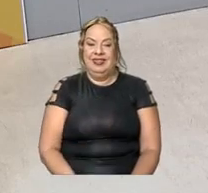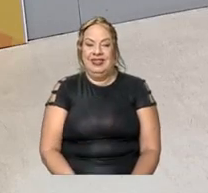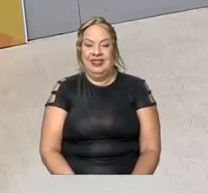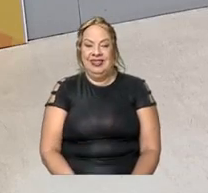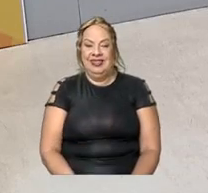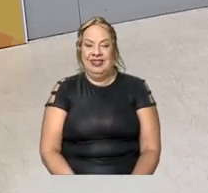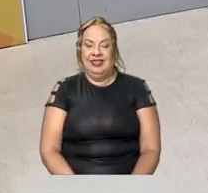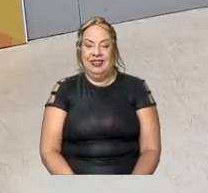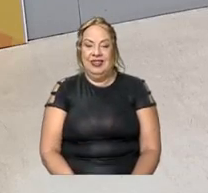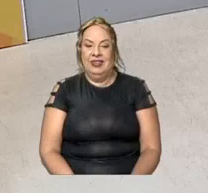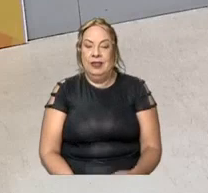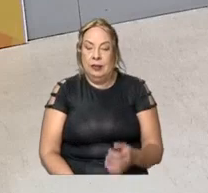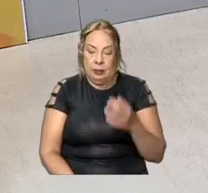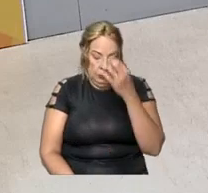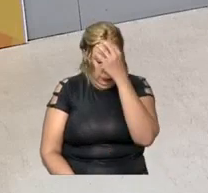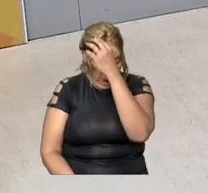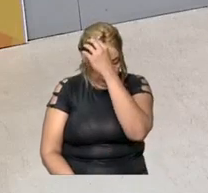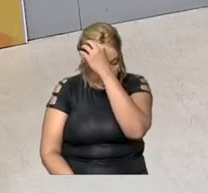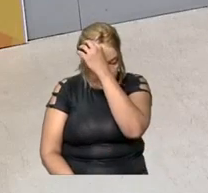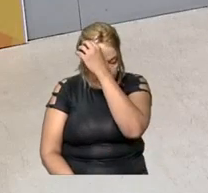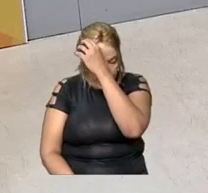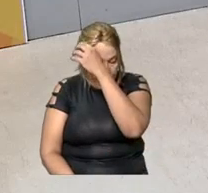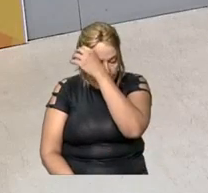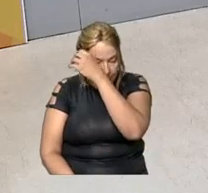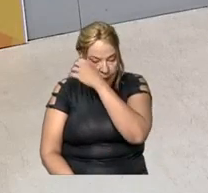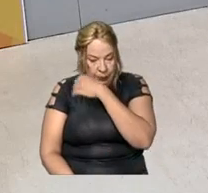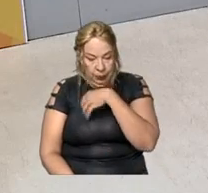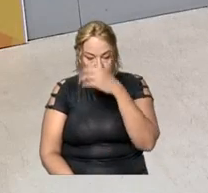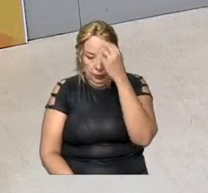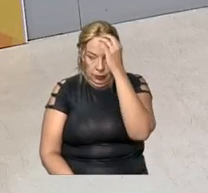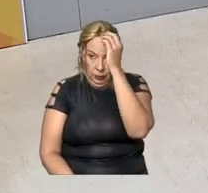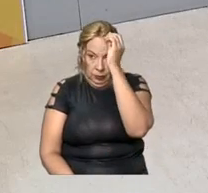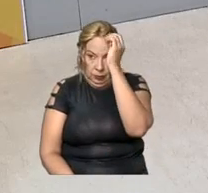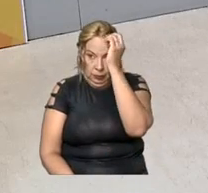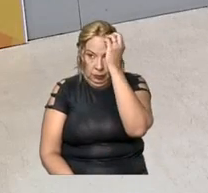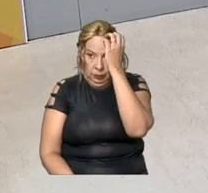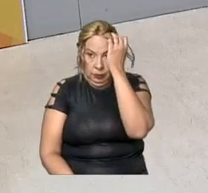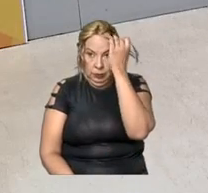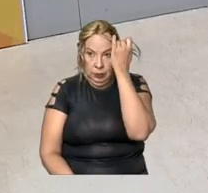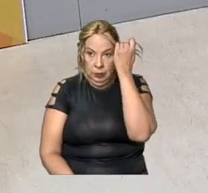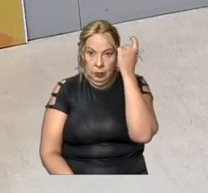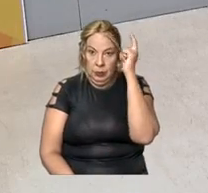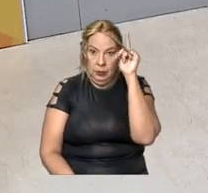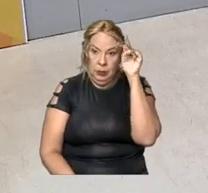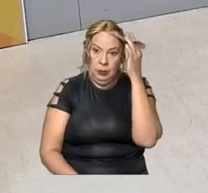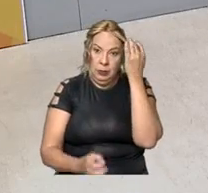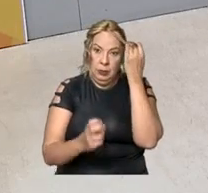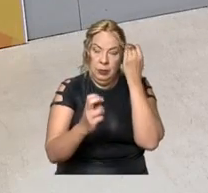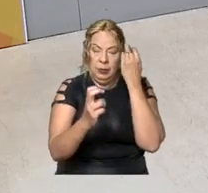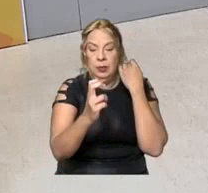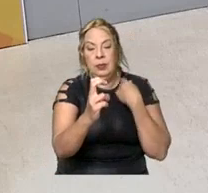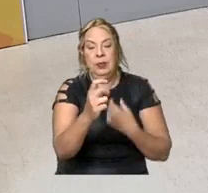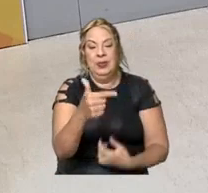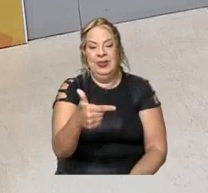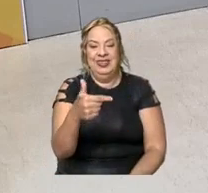aí o 51? Marque aí, 51. Na sequência saiu 52, 52.